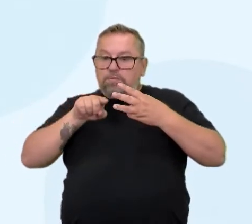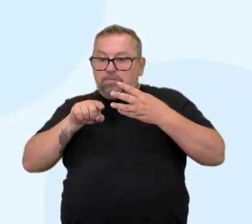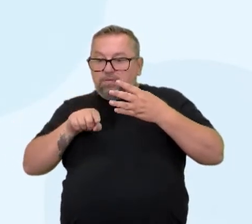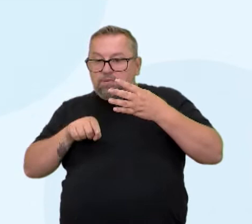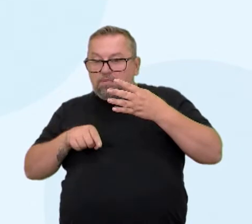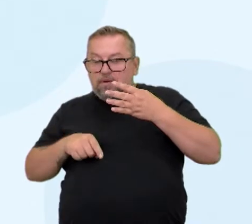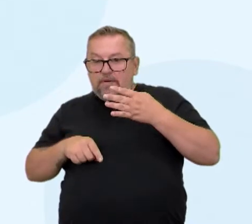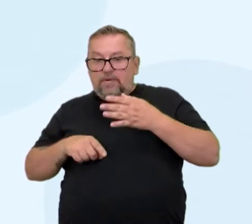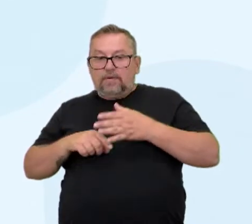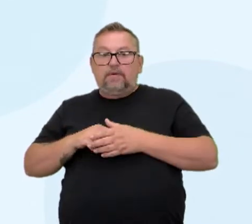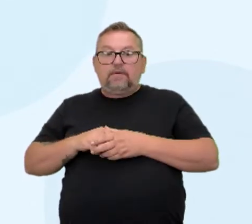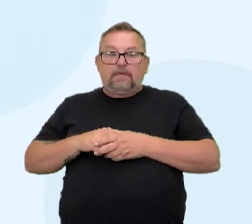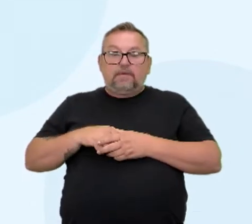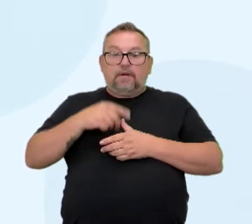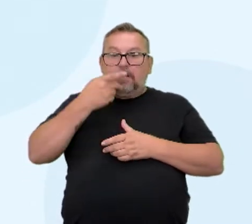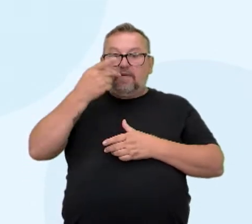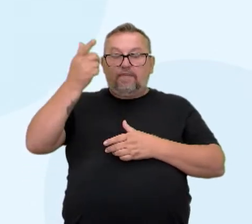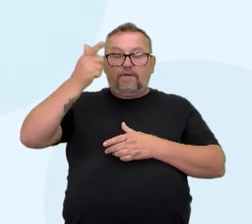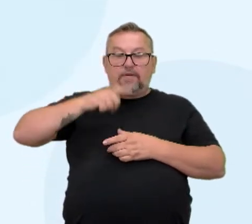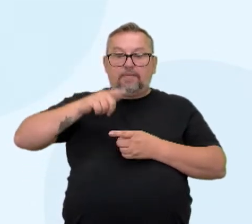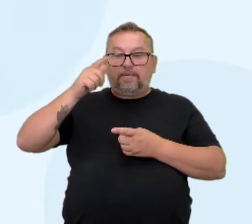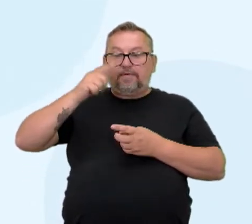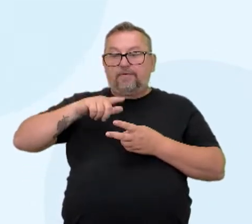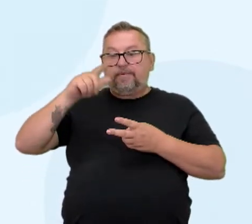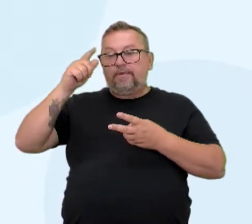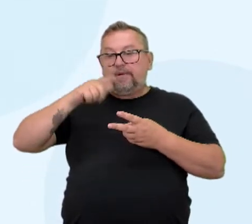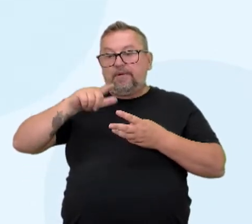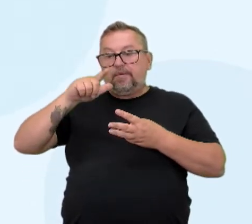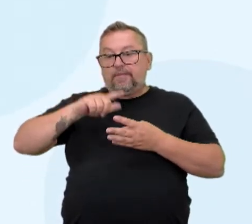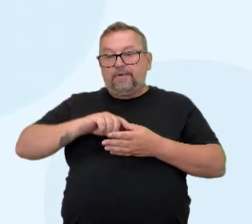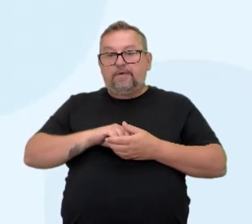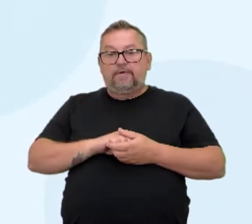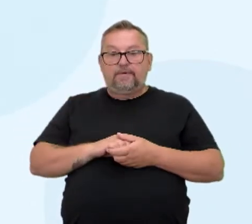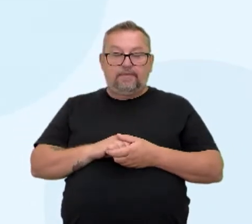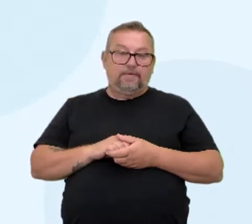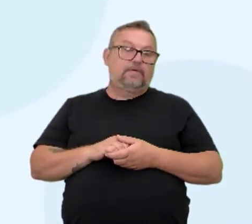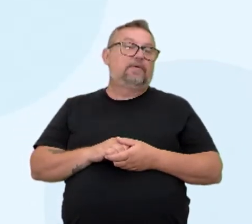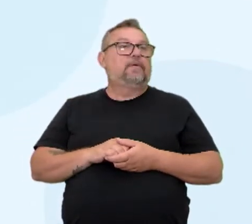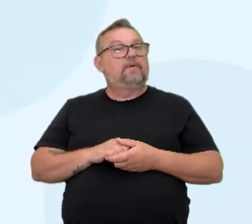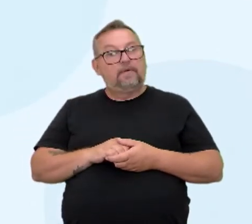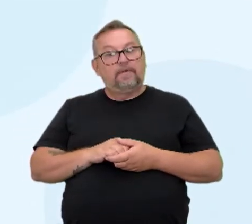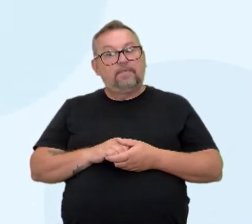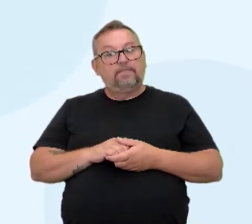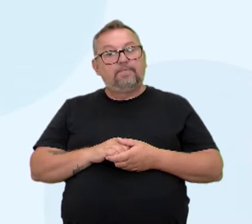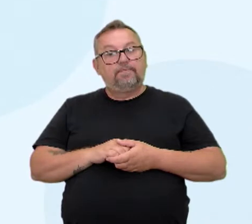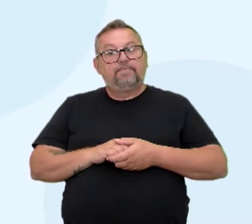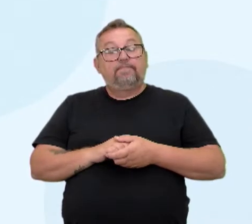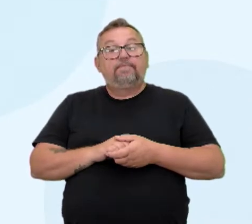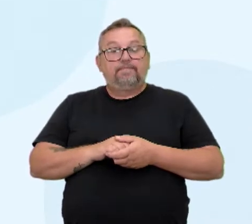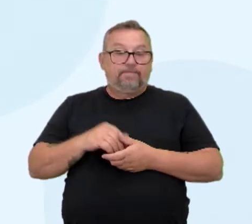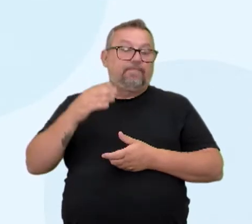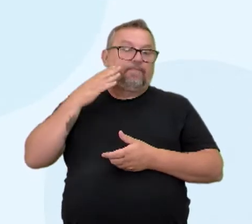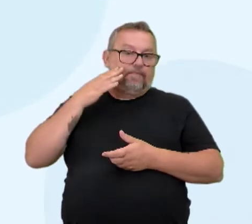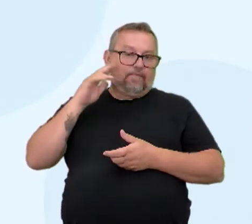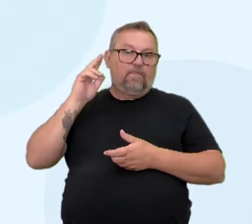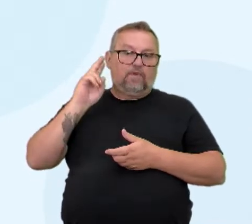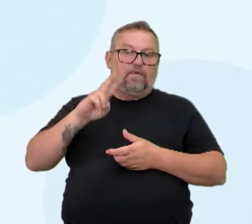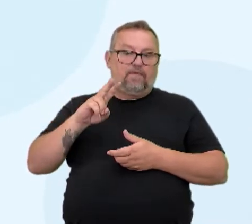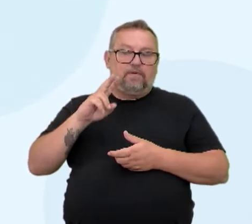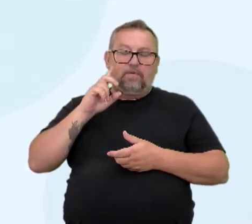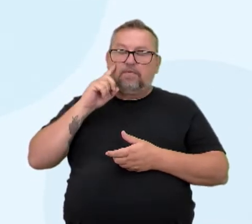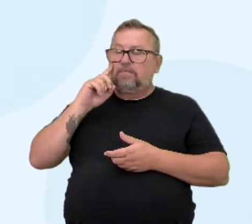a ideia central, então, é aquela que você sabe do que está falando, pega as